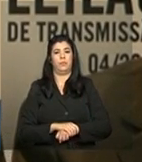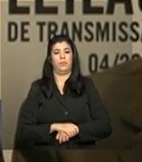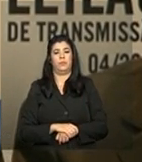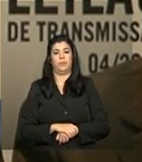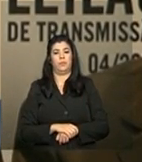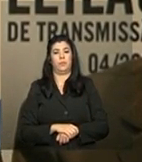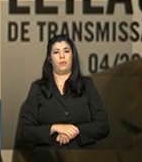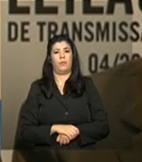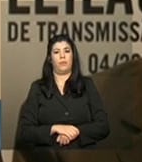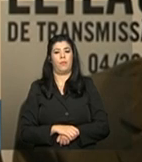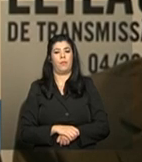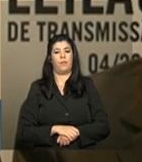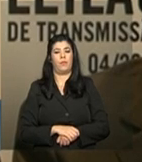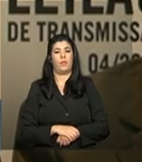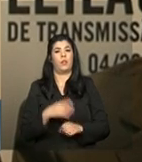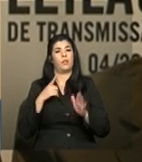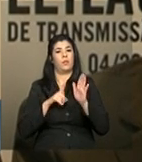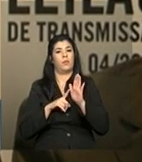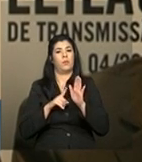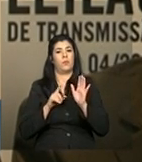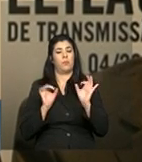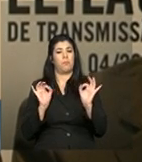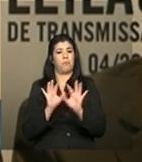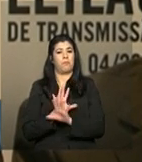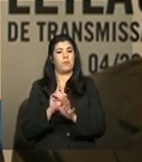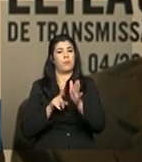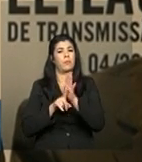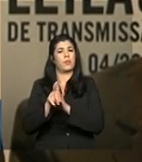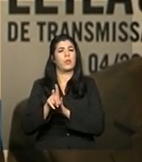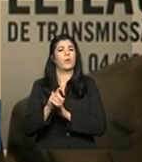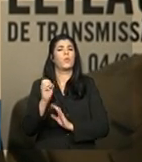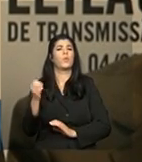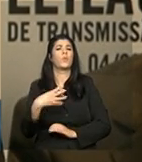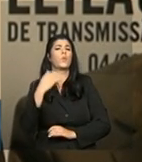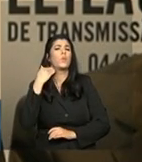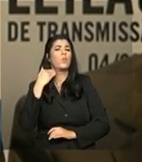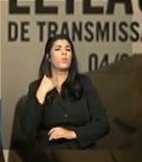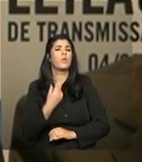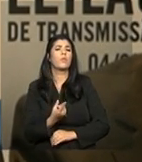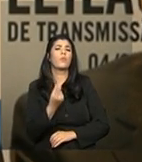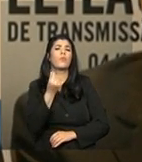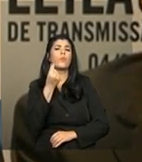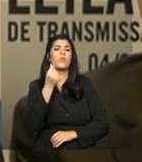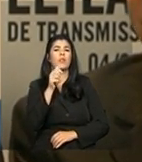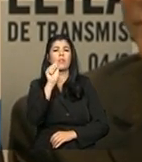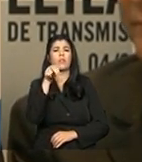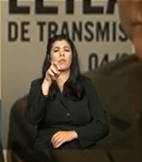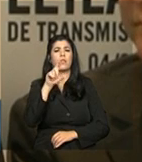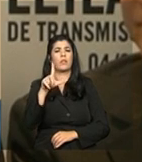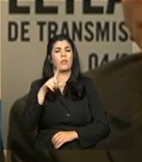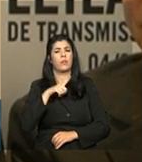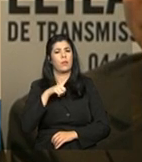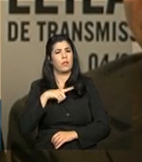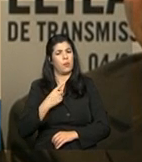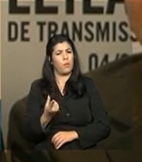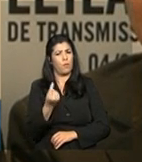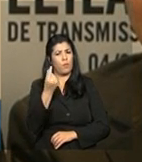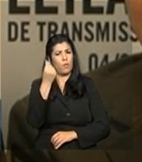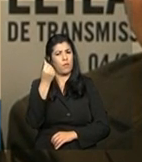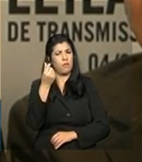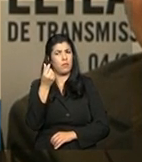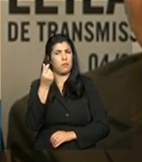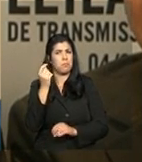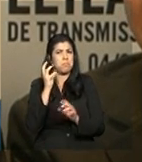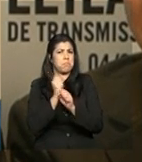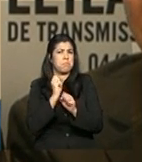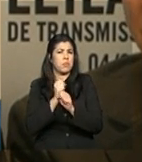Só para terminar, então, a questão, esse novo banco de preços da ANEEL, tem um valor médio em